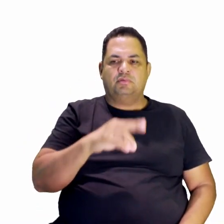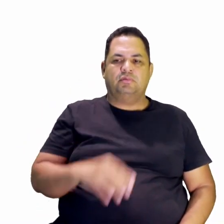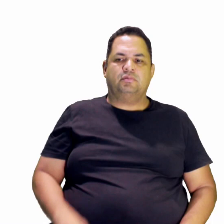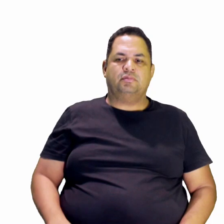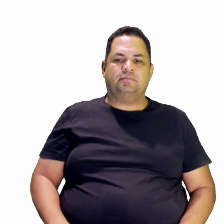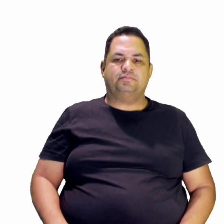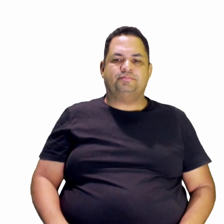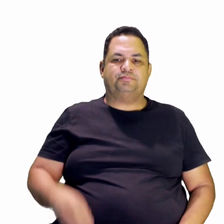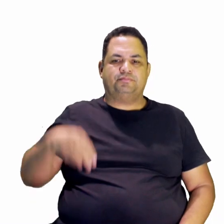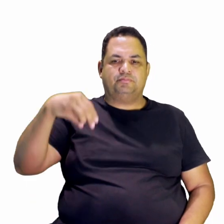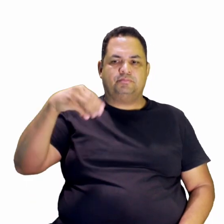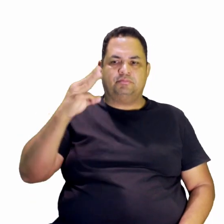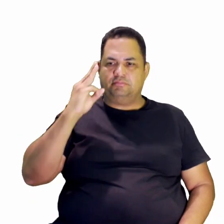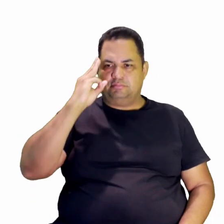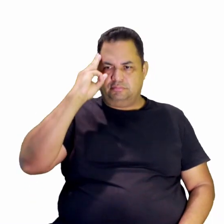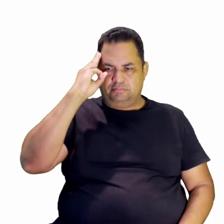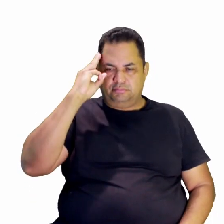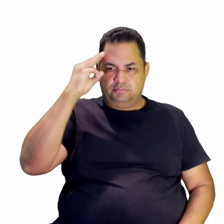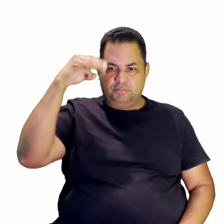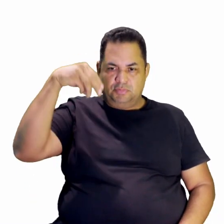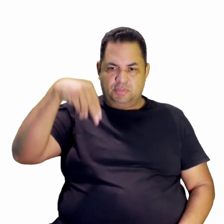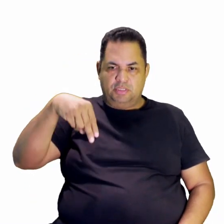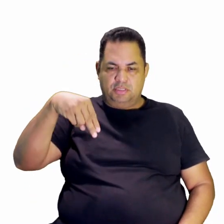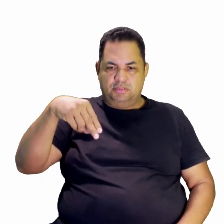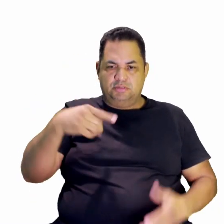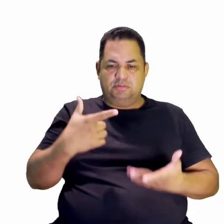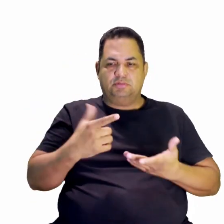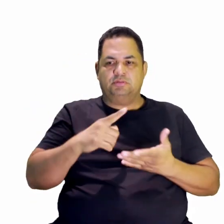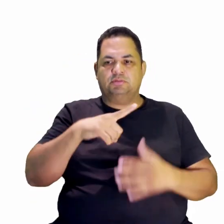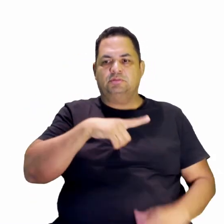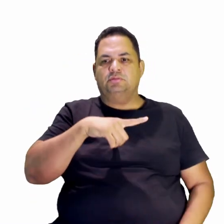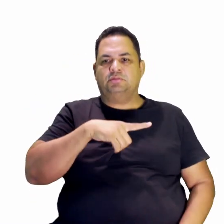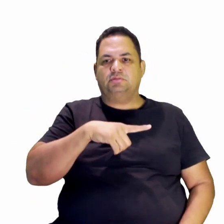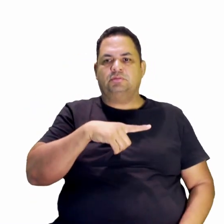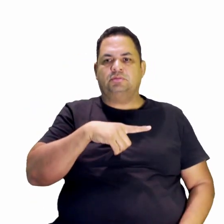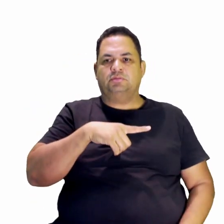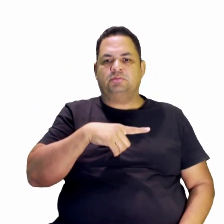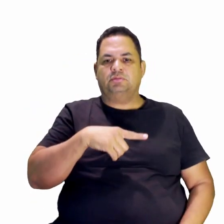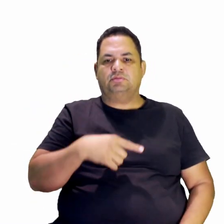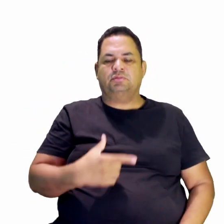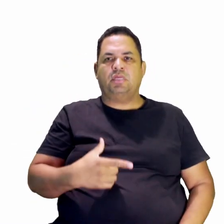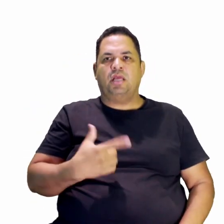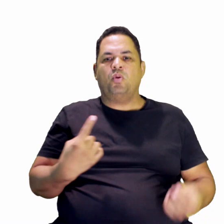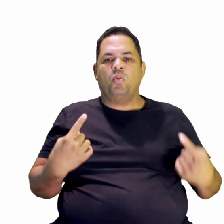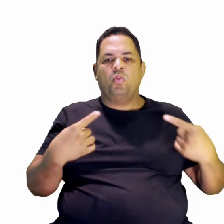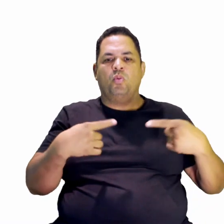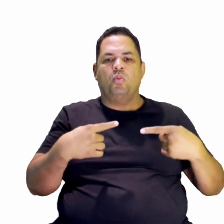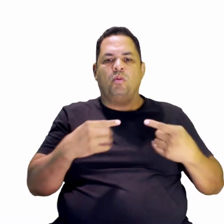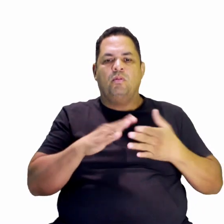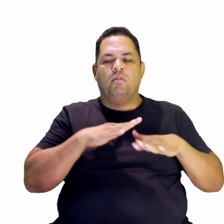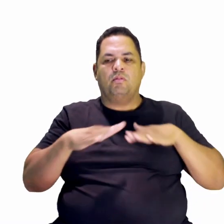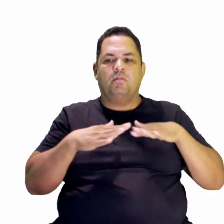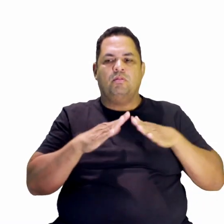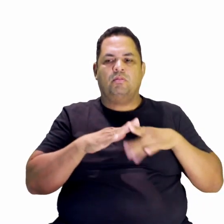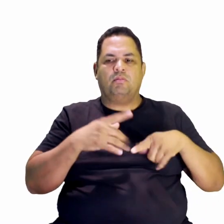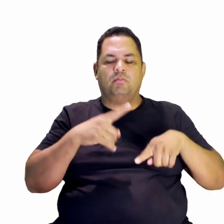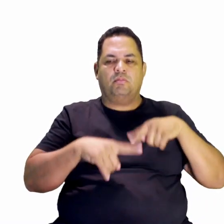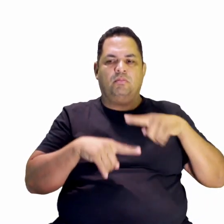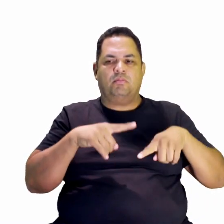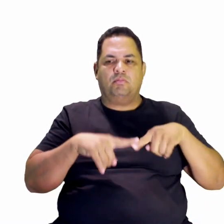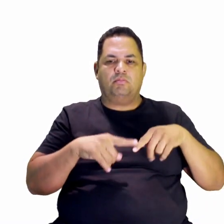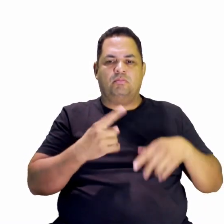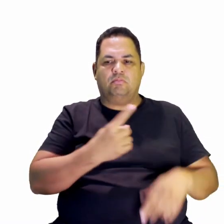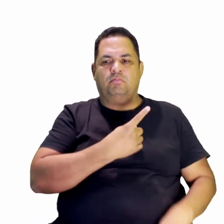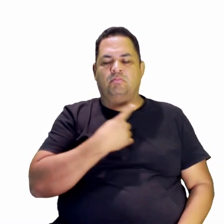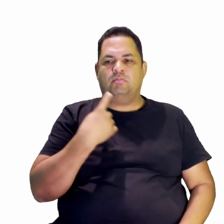21 Newton aplicada. Se eu aplicar uma força de 21 Newton contrária ao movimento, eu faço com que esse corpo, que